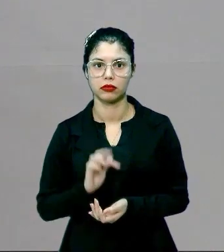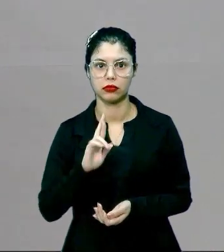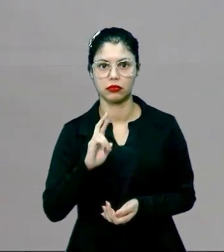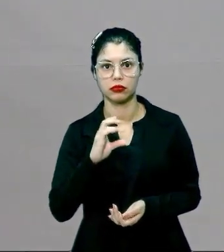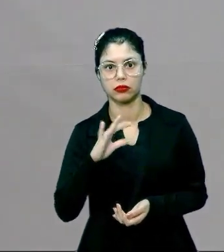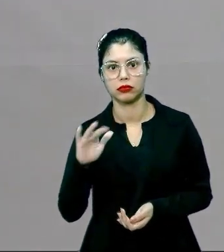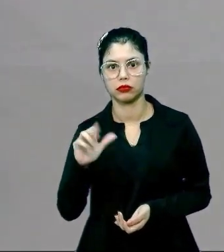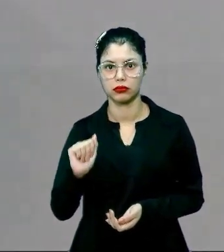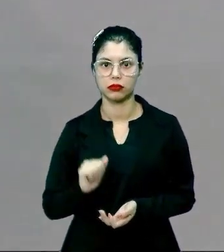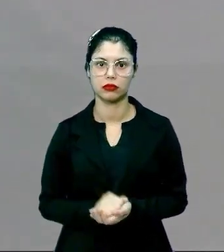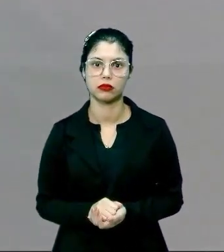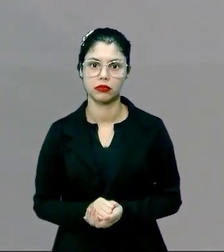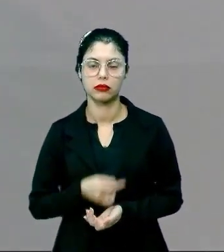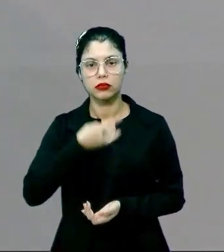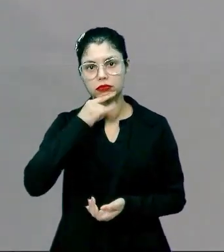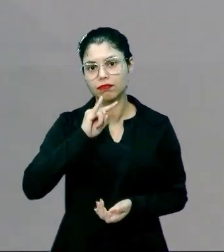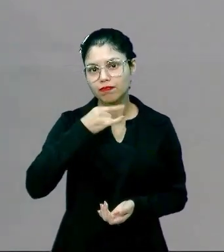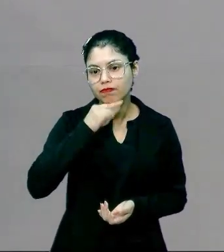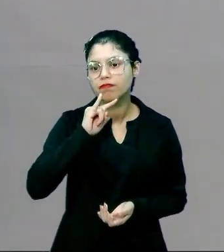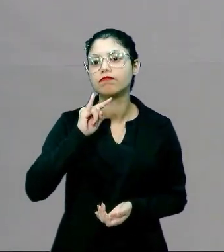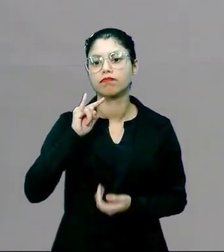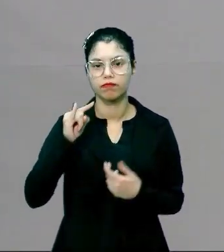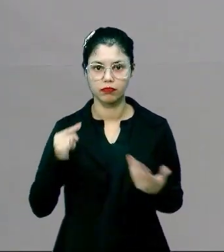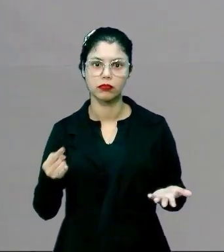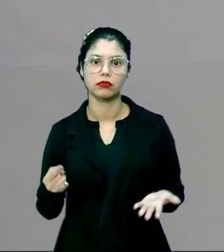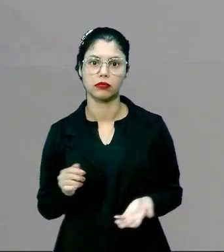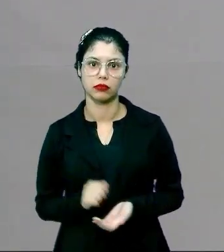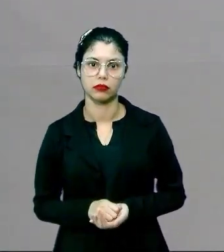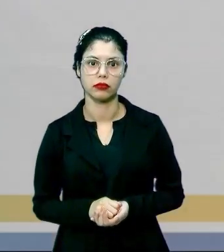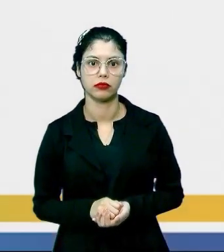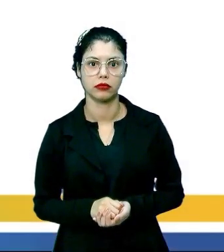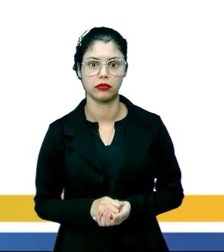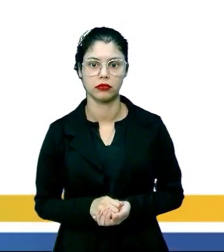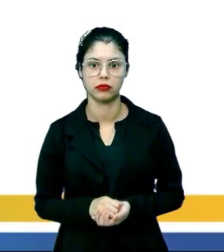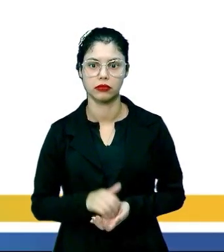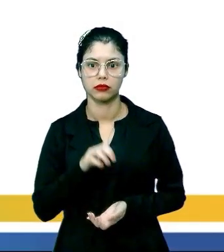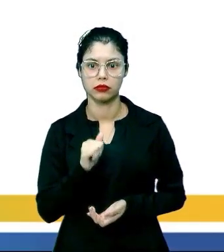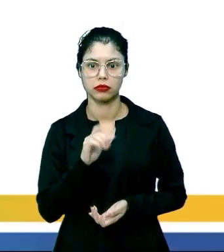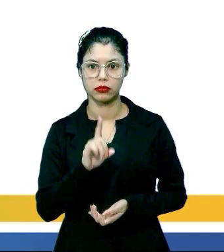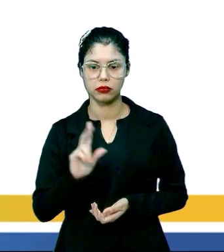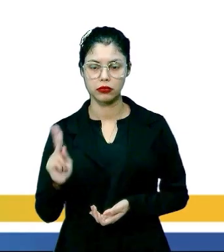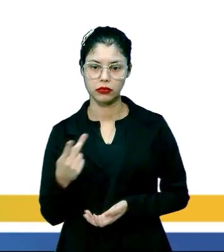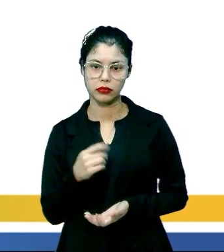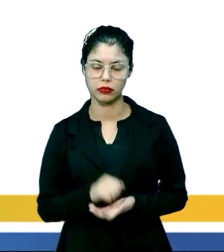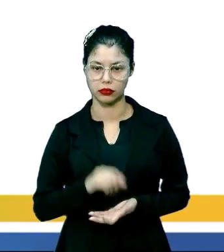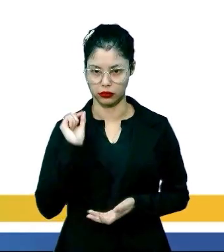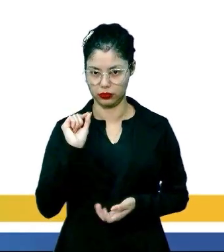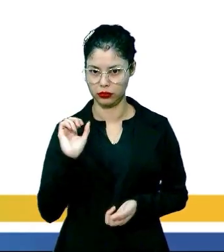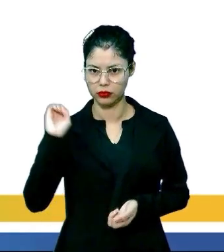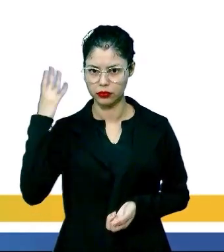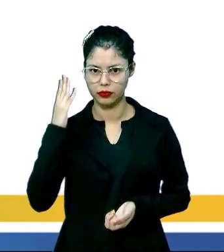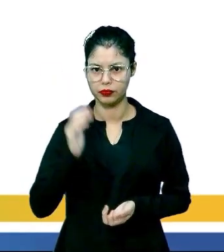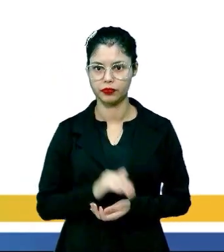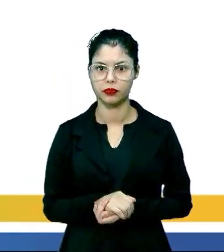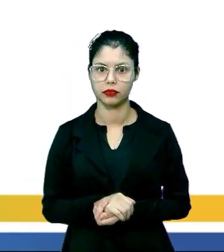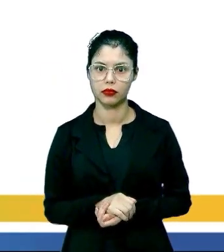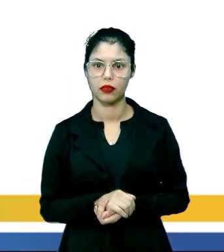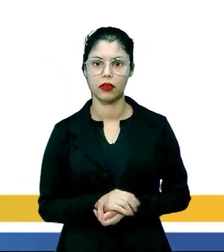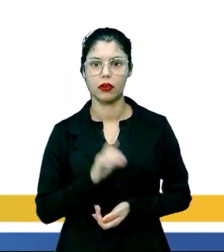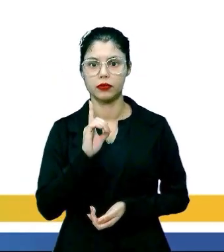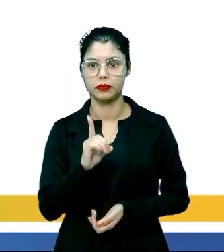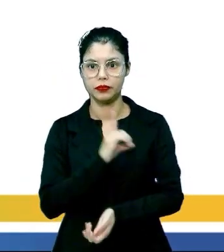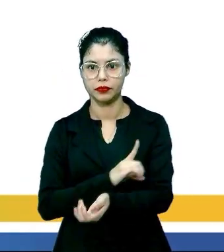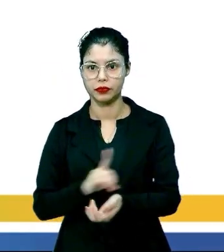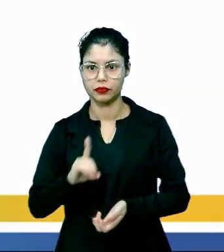ressaca, tá certo? Então, as bebidas alcoólicas, pessoal, ela inibe aí o ADH, tá? O que pode também?